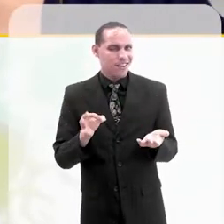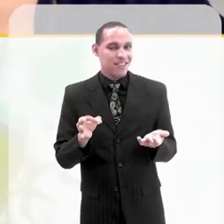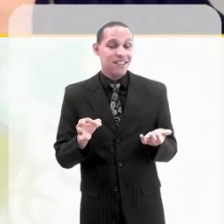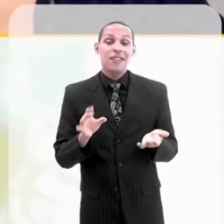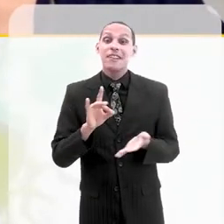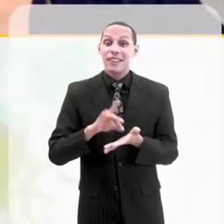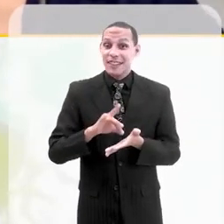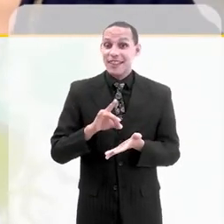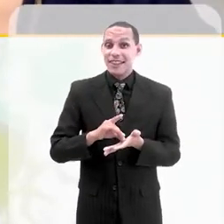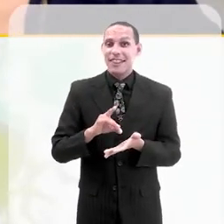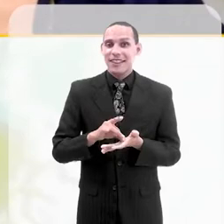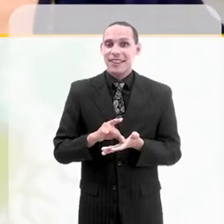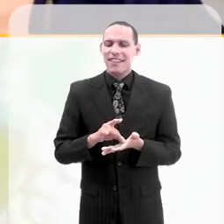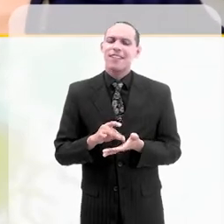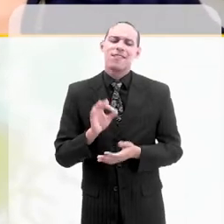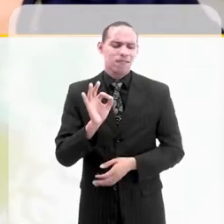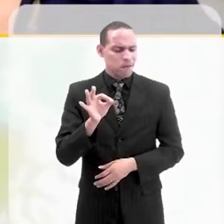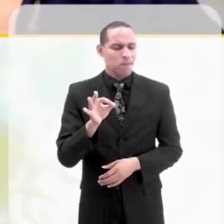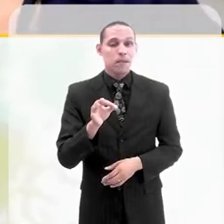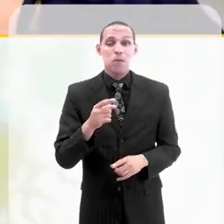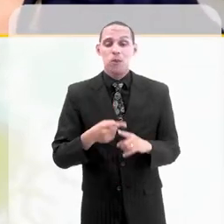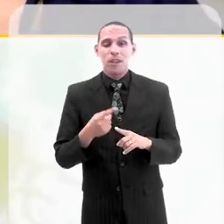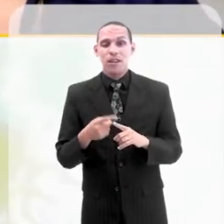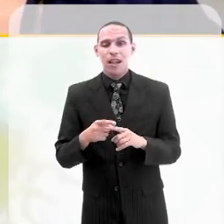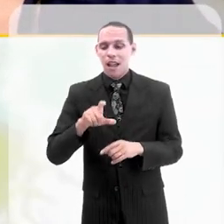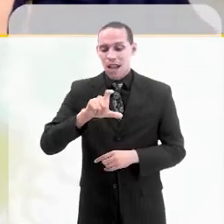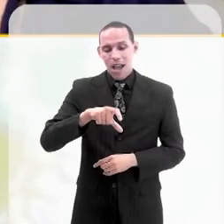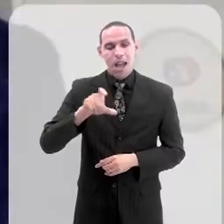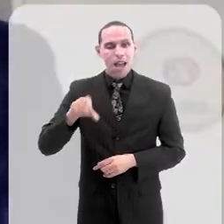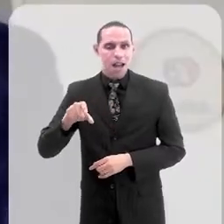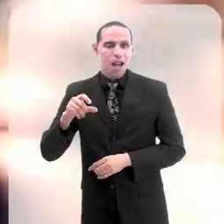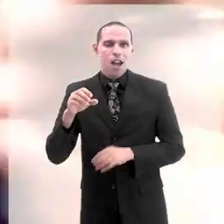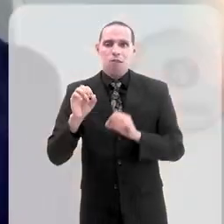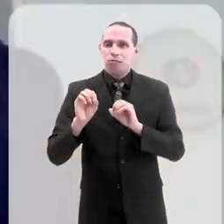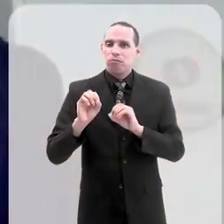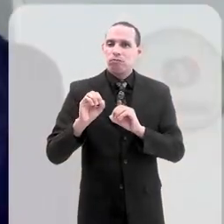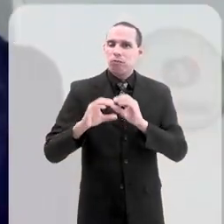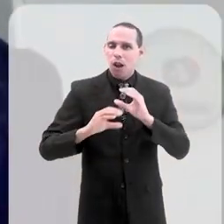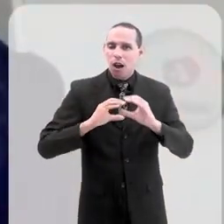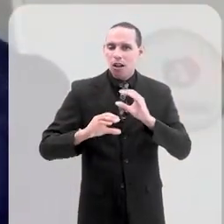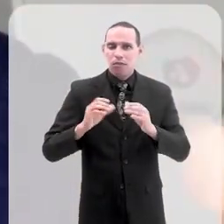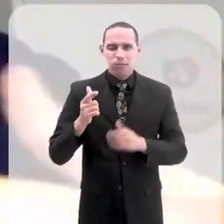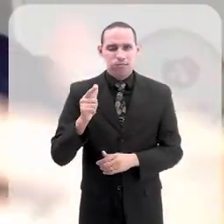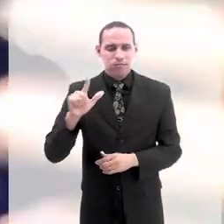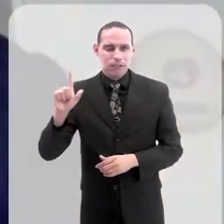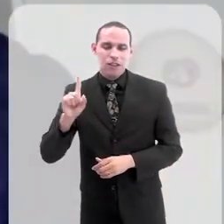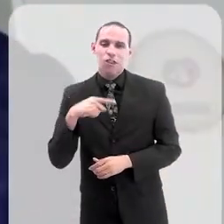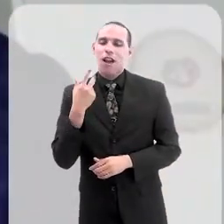Na delícia. verdade, com certeza, todo cartão de comunicação alternativa, todo que a